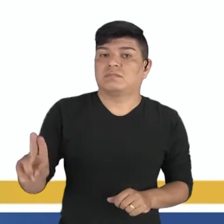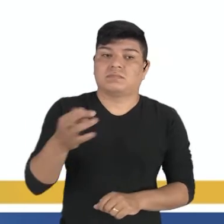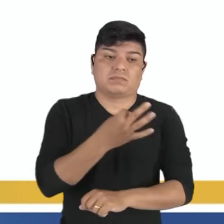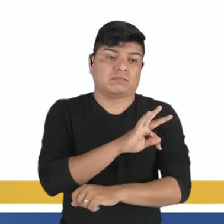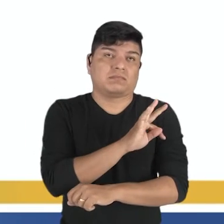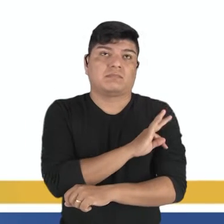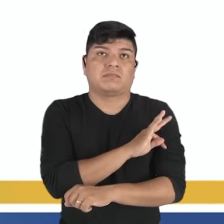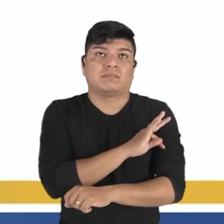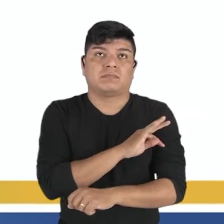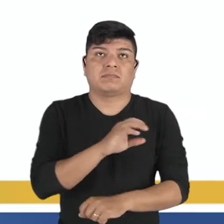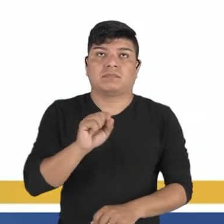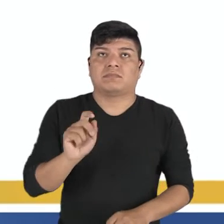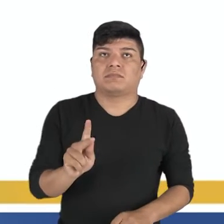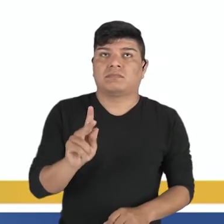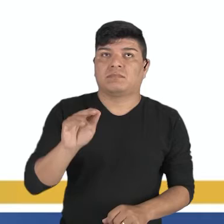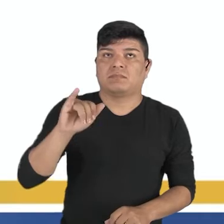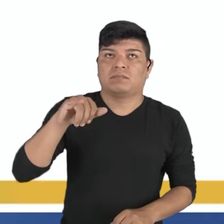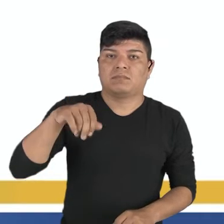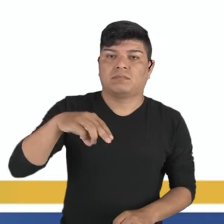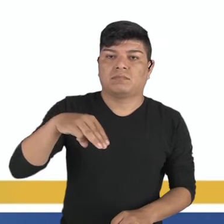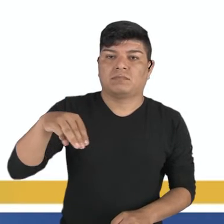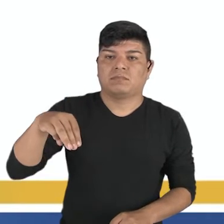técnica skimming.